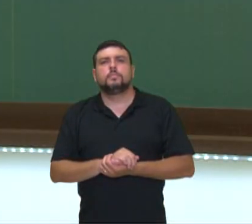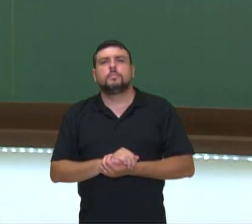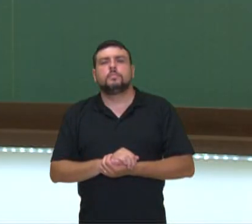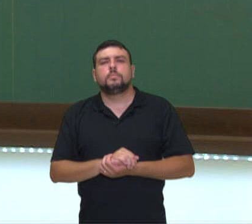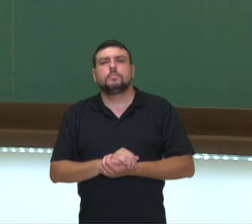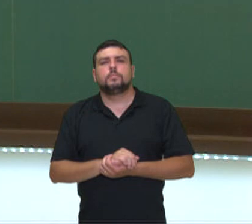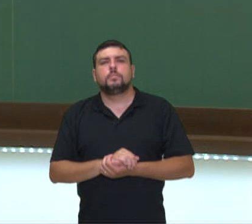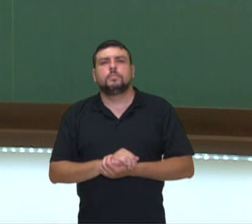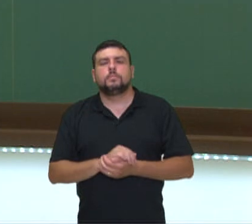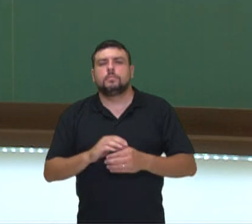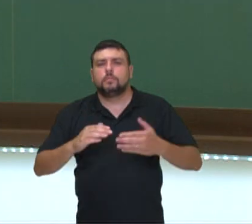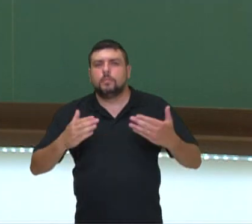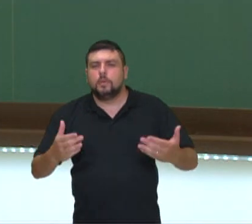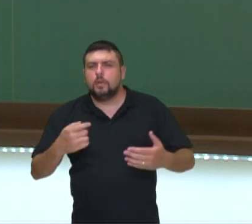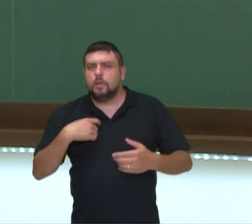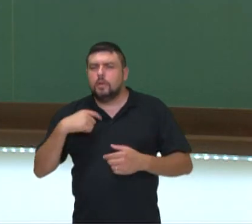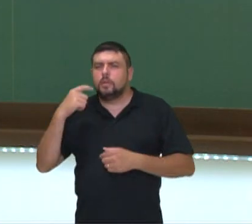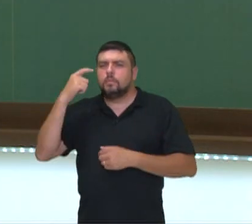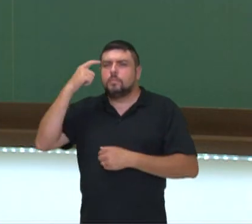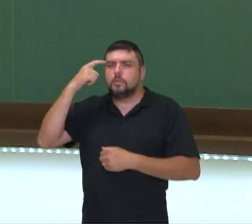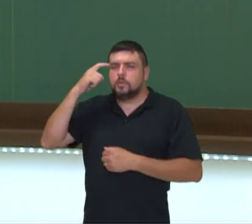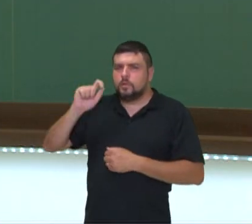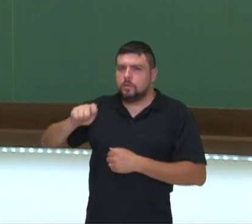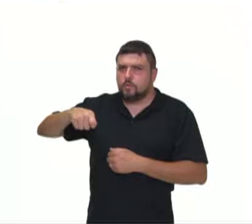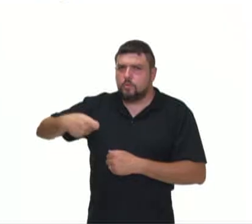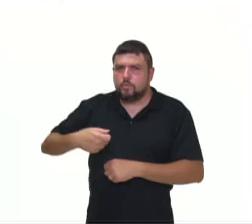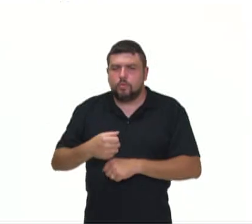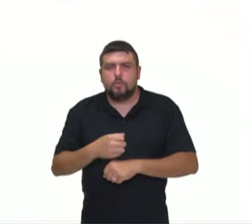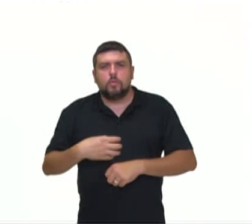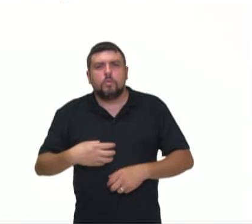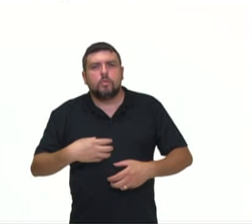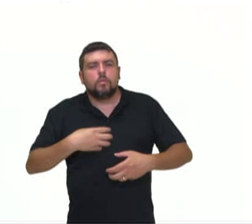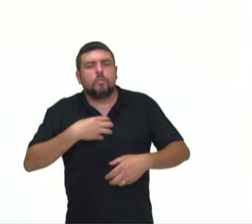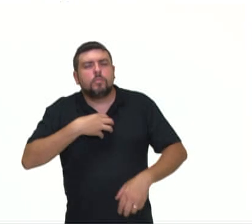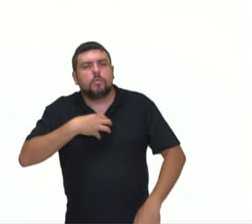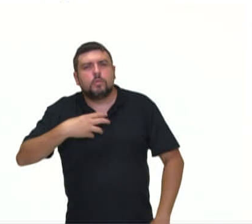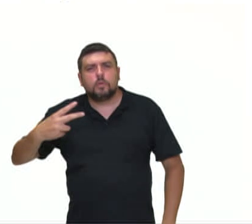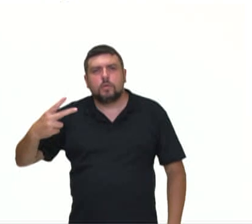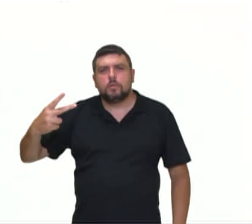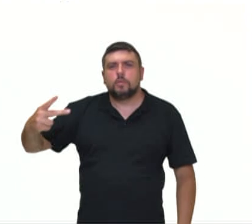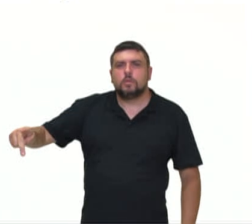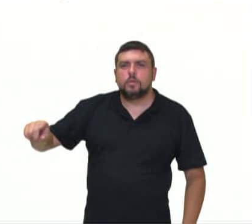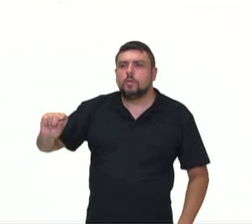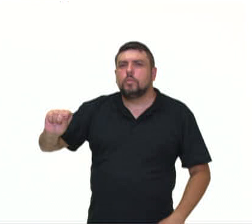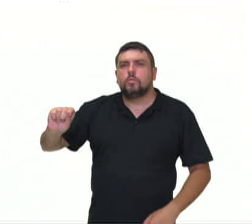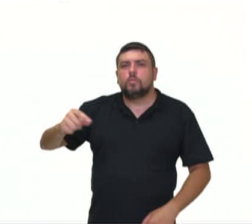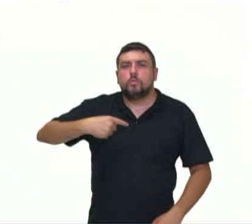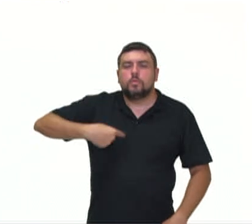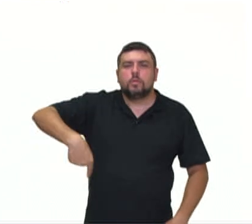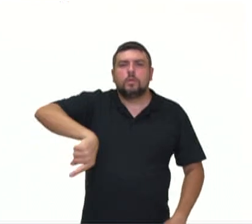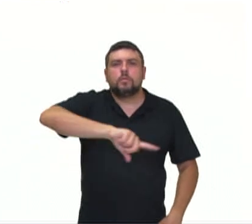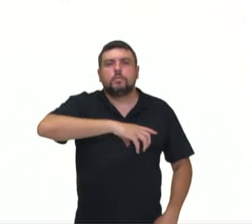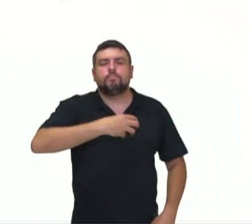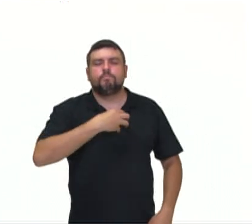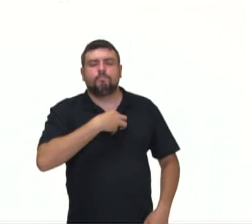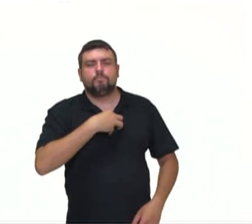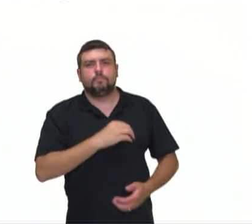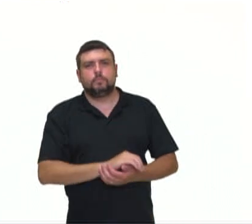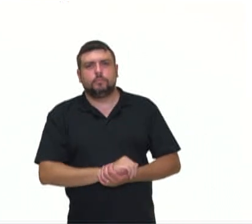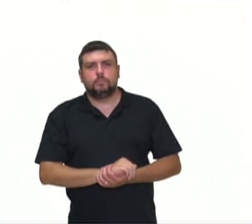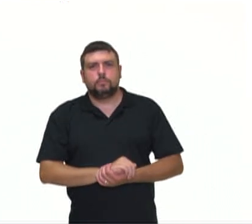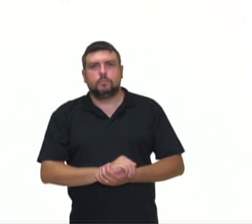De pensar sobre os sentimentos dos outros do que necessariamente senti-los. Assim,